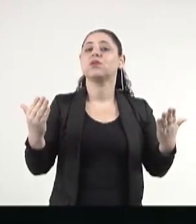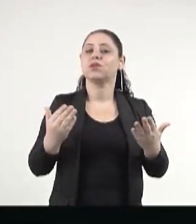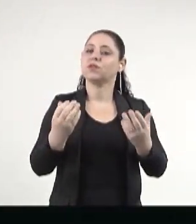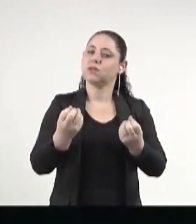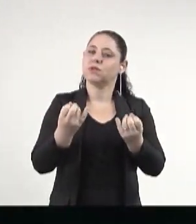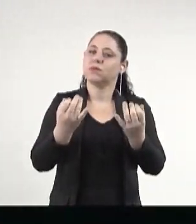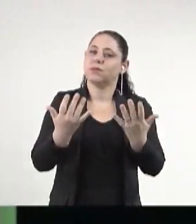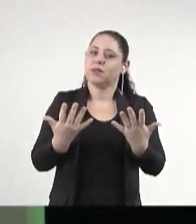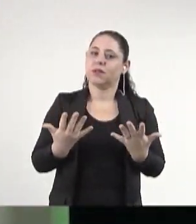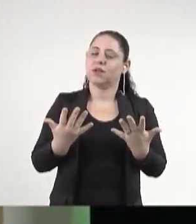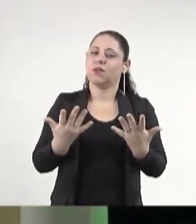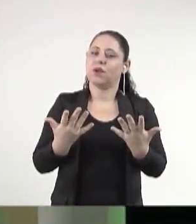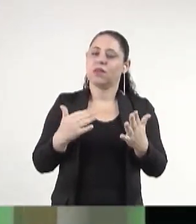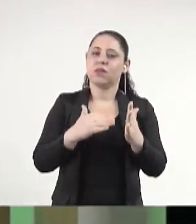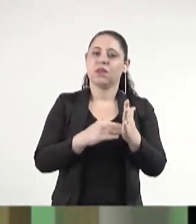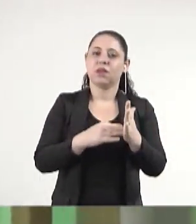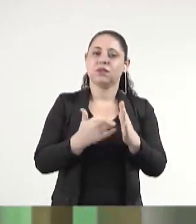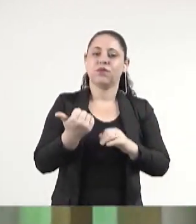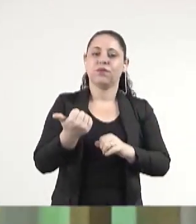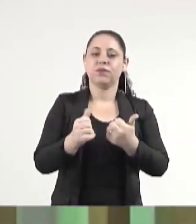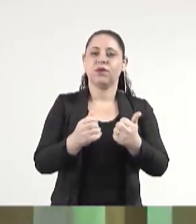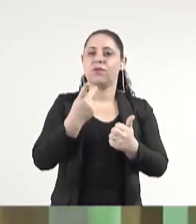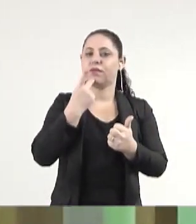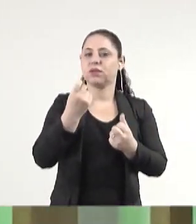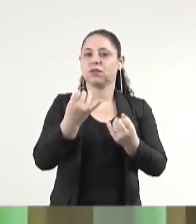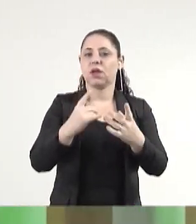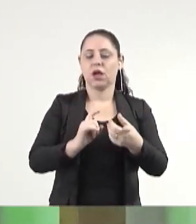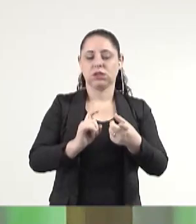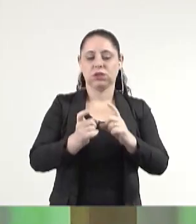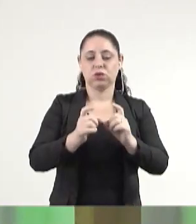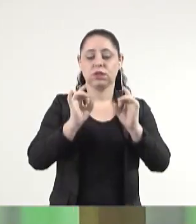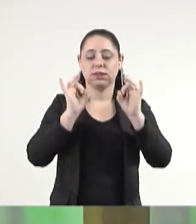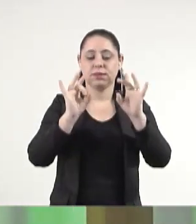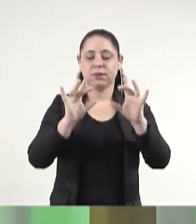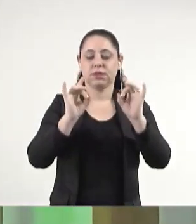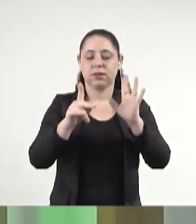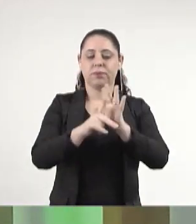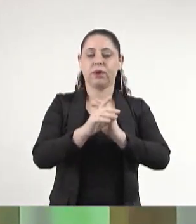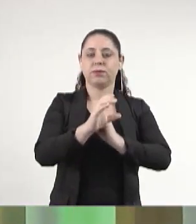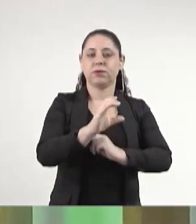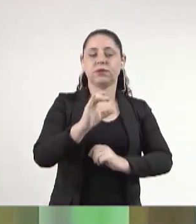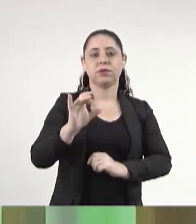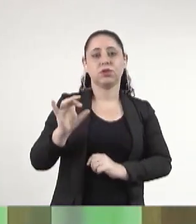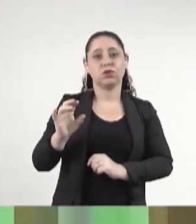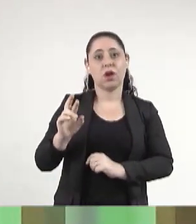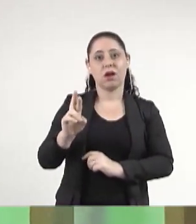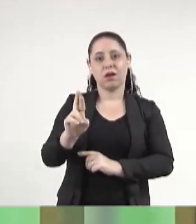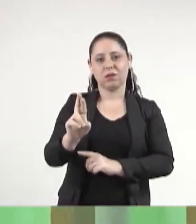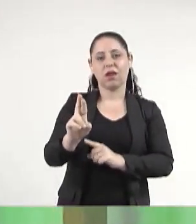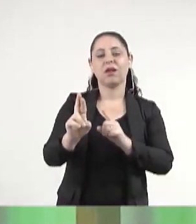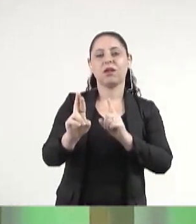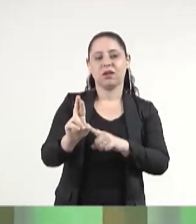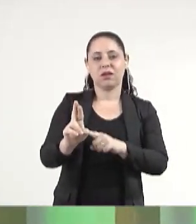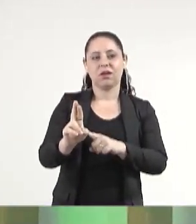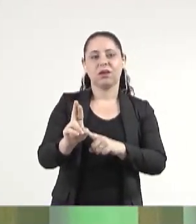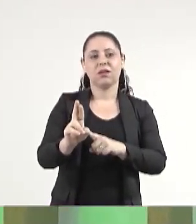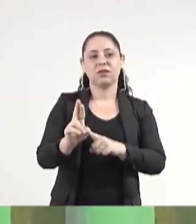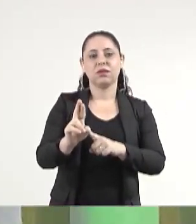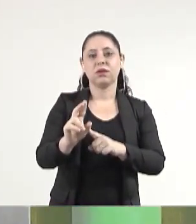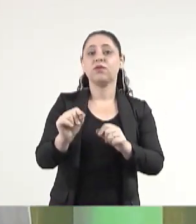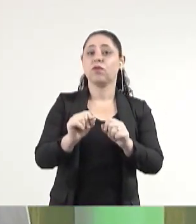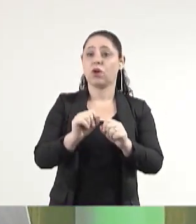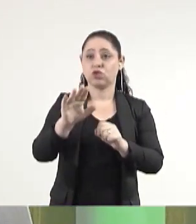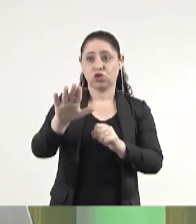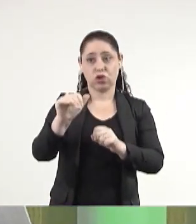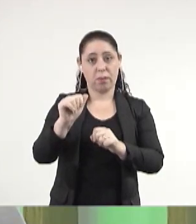de hoje, aqui do Redação Final, falando sobre a reunião extraordinária da Comissão de Constituição, Justiça e Redação, que